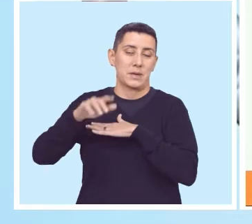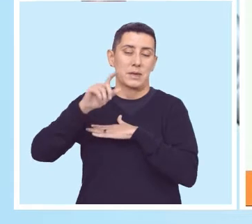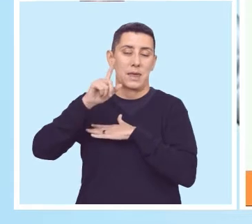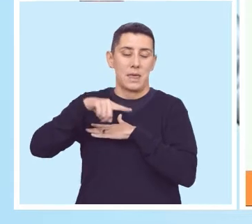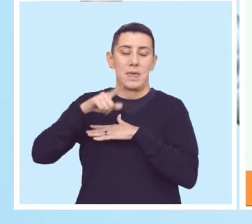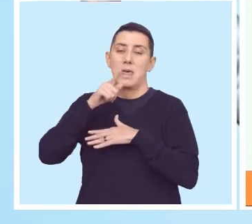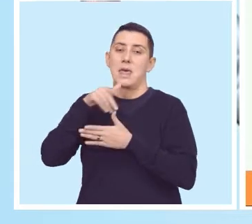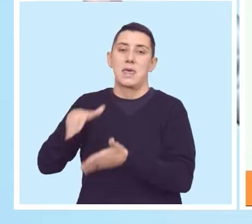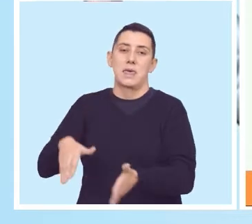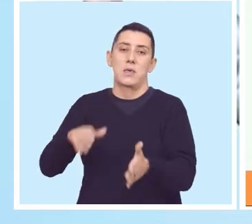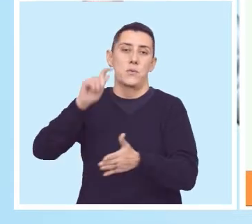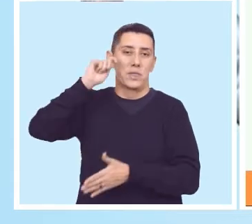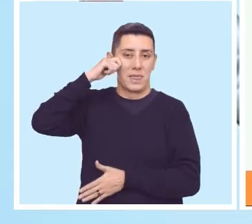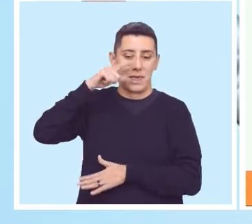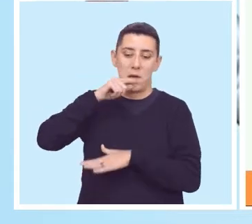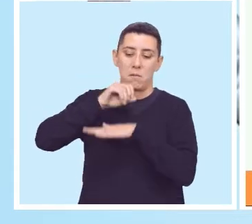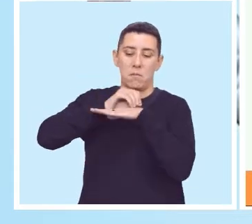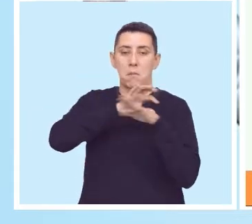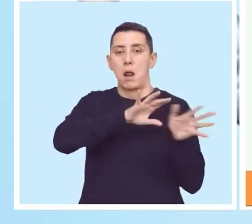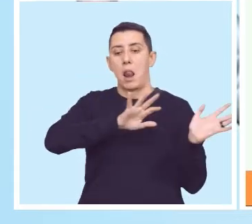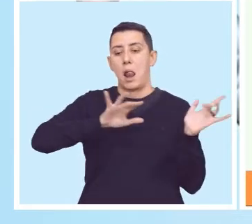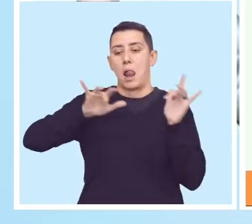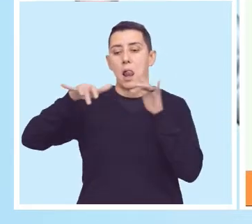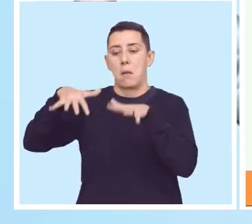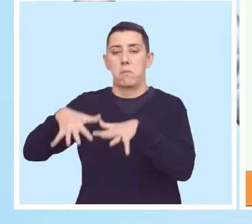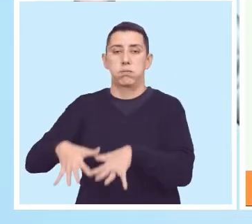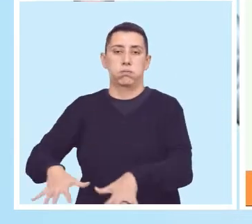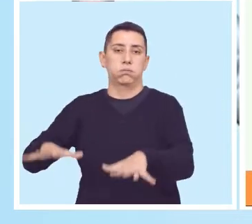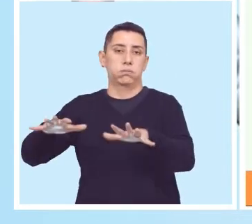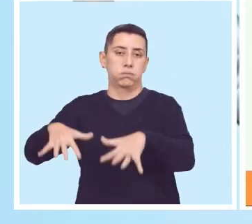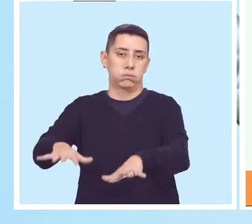Negro, né, no Rio Negro. Uma